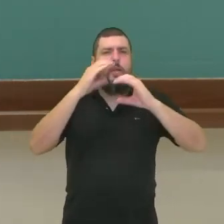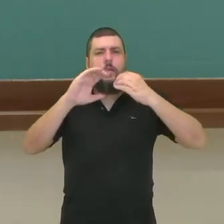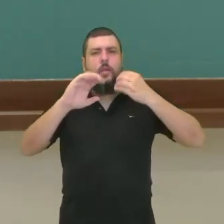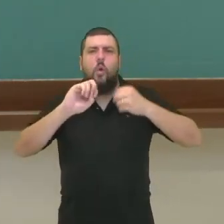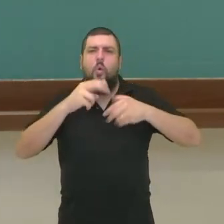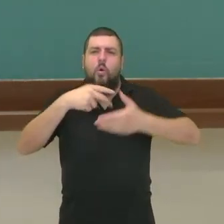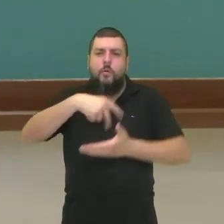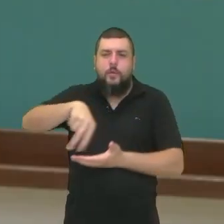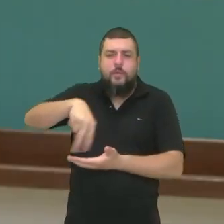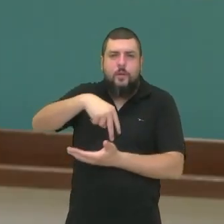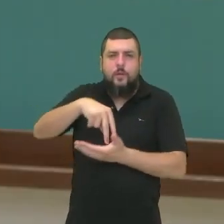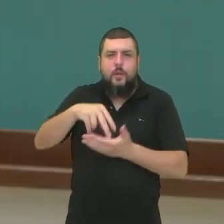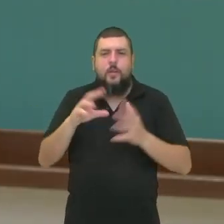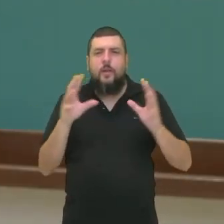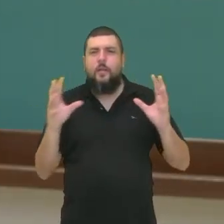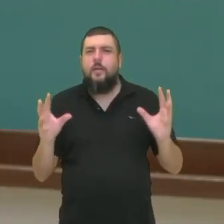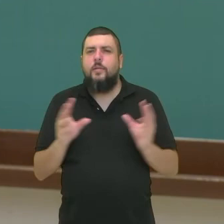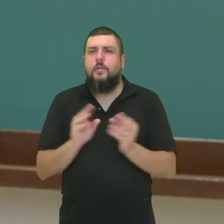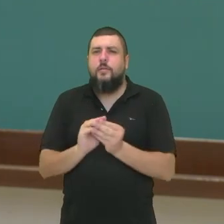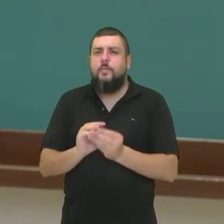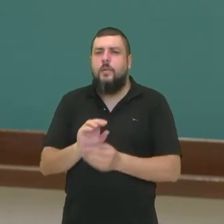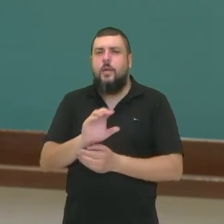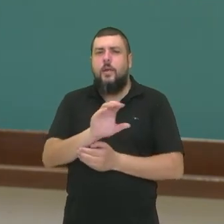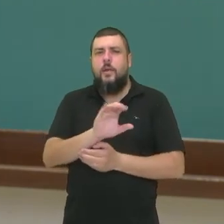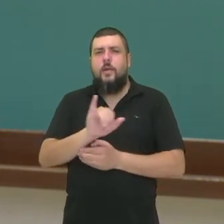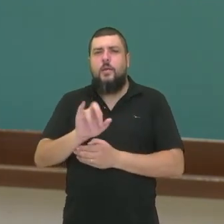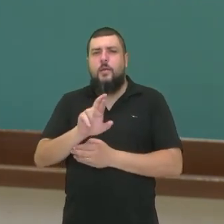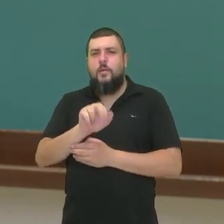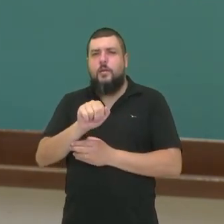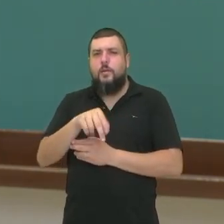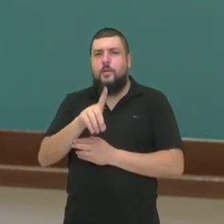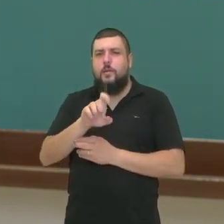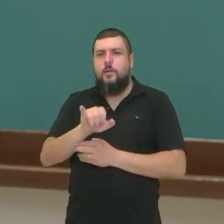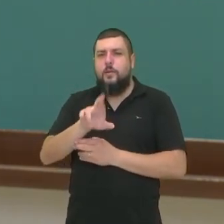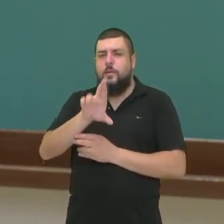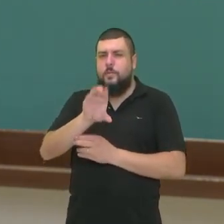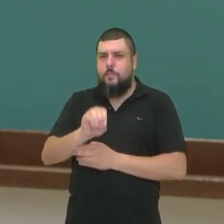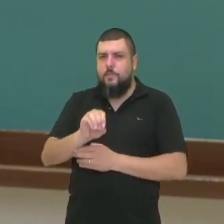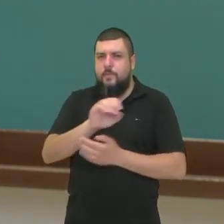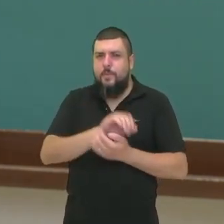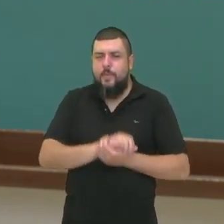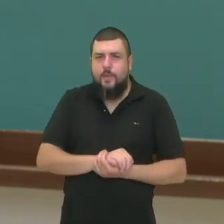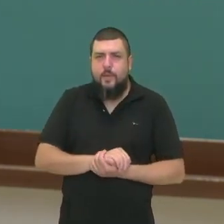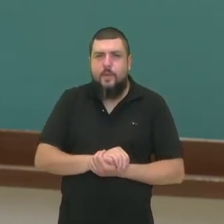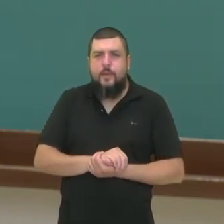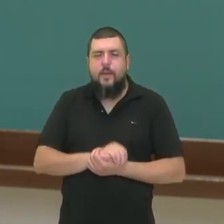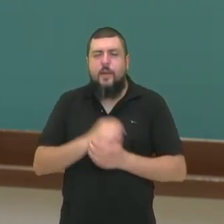chama do quê? Não ouvi? Cirandeiro, né? Inclusive tem a música, o